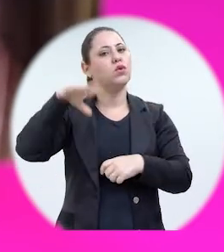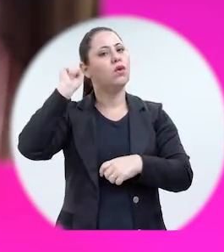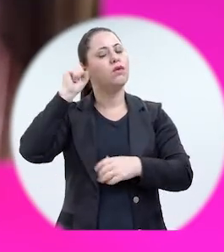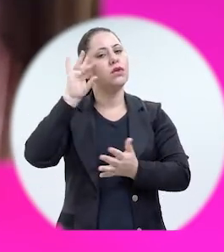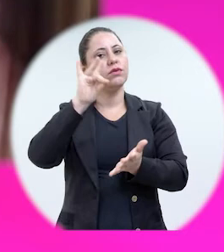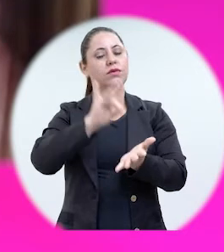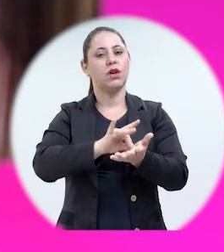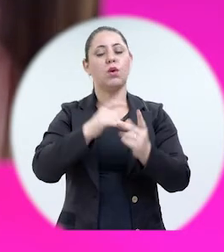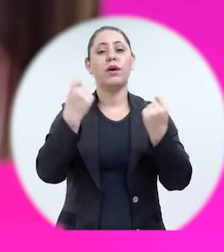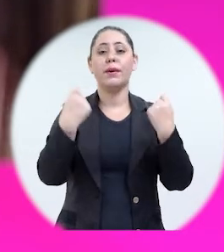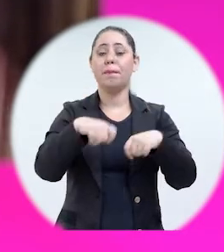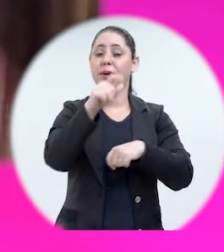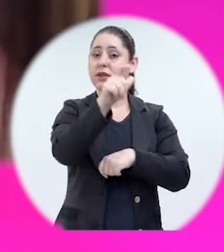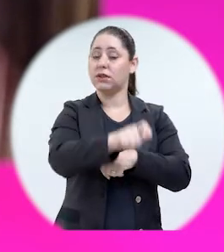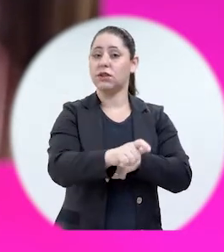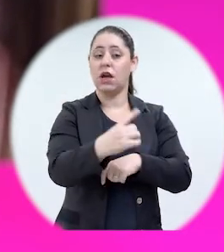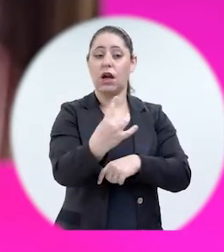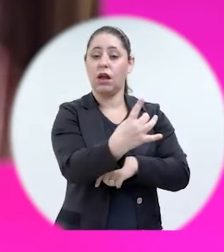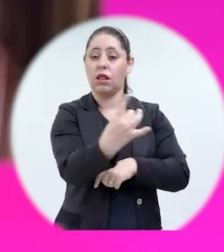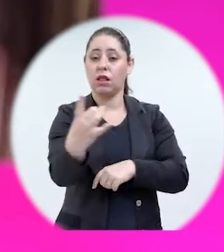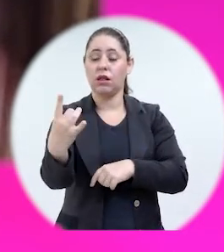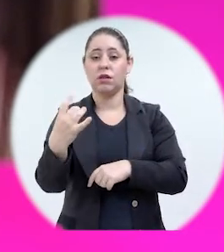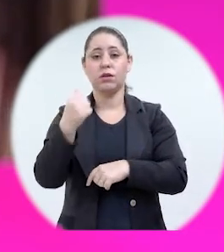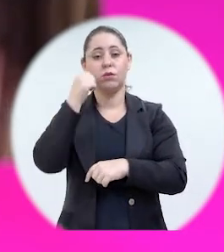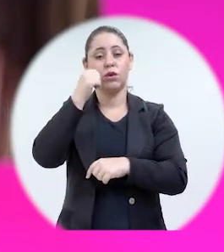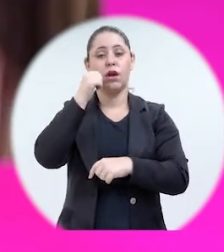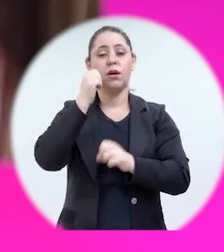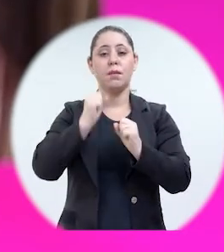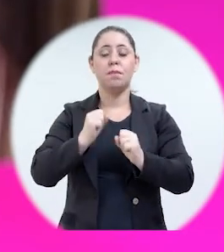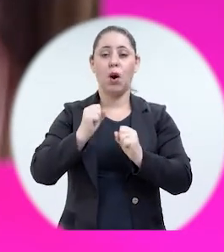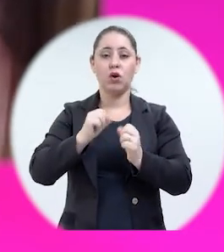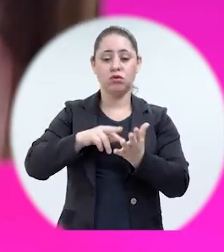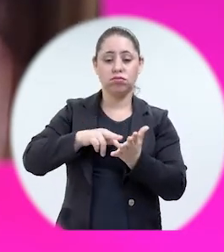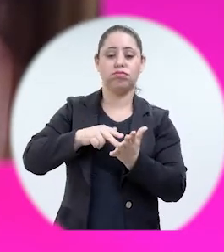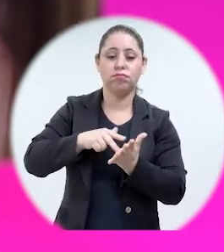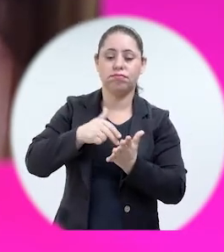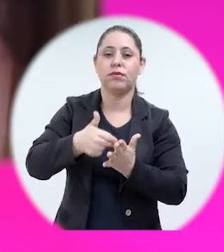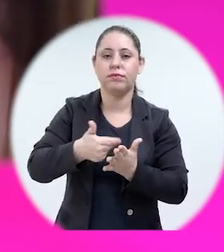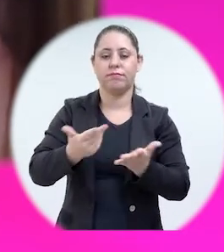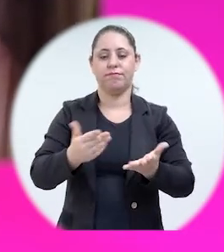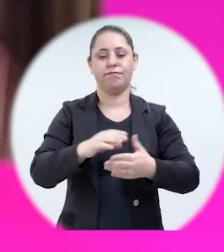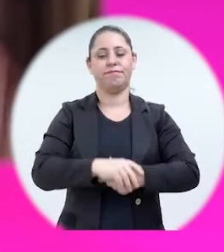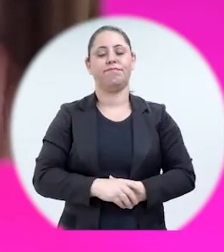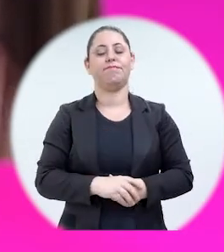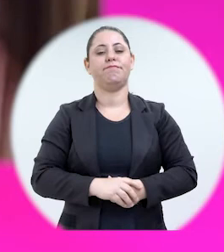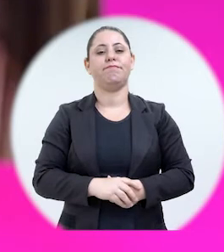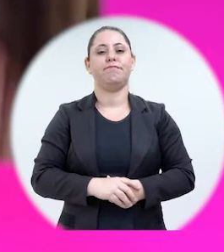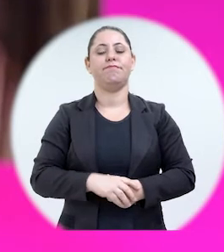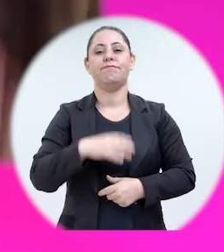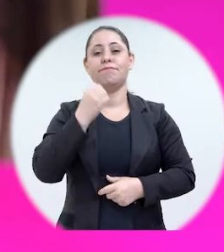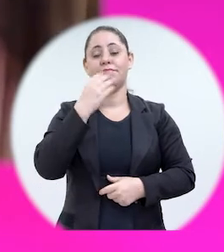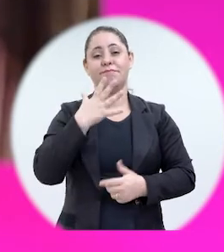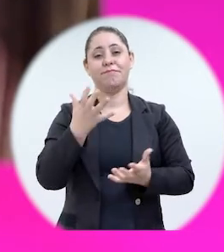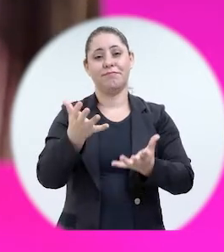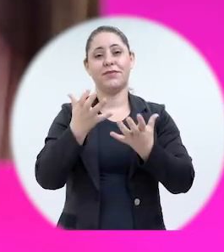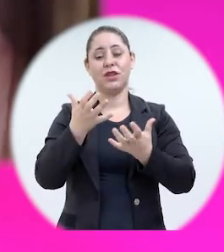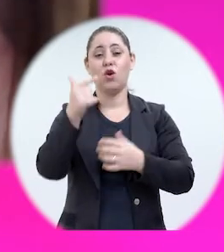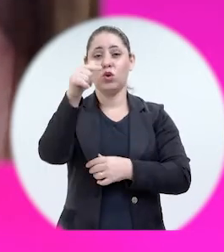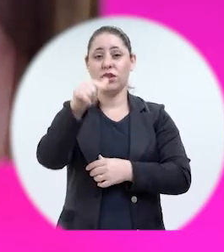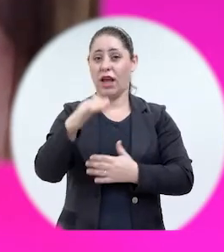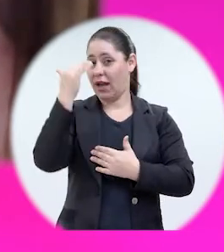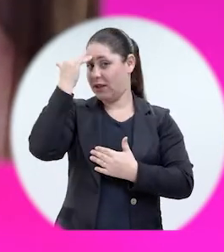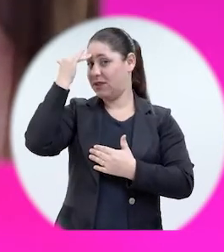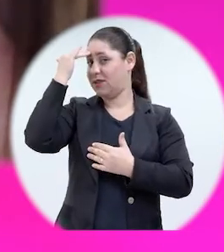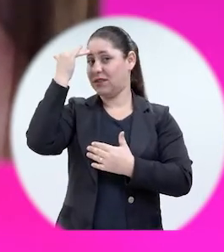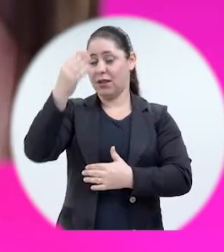preciso realmente escutar qual é a necessidade de cada uma dessas mulheres para a gente poder dar o próximo passo da ação. Bom, e eu